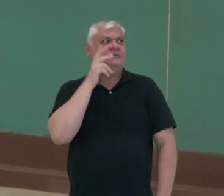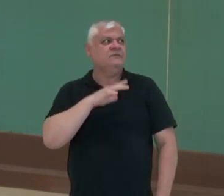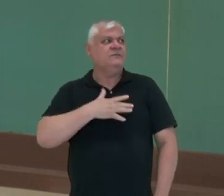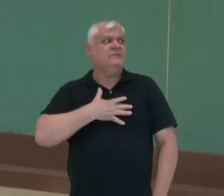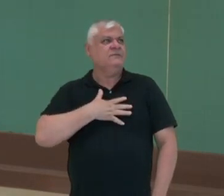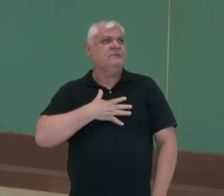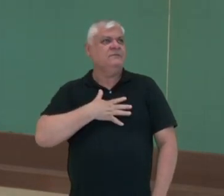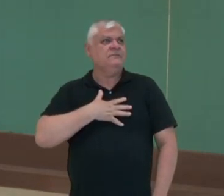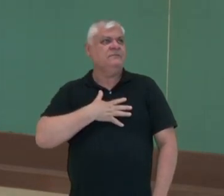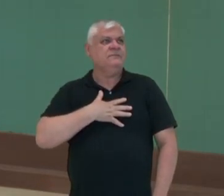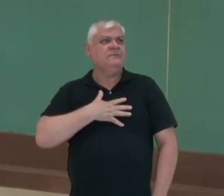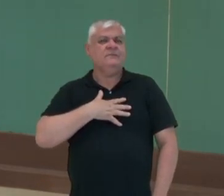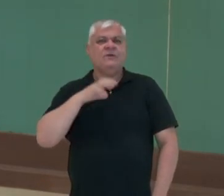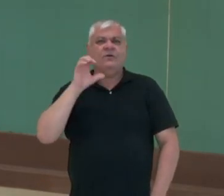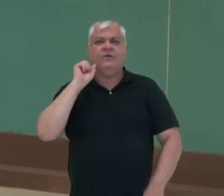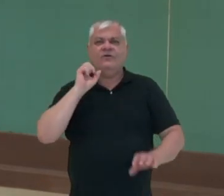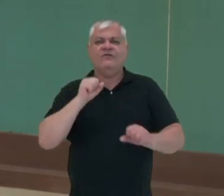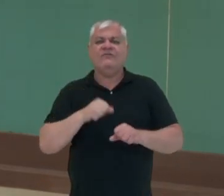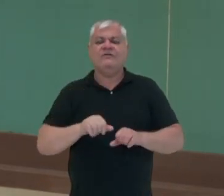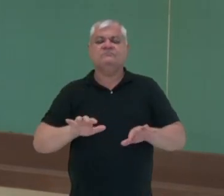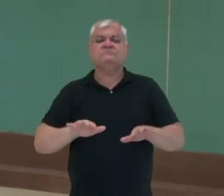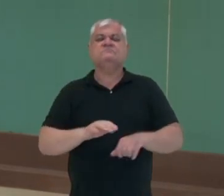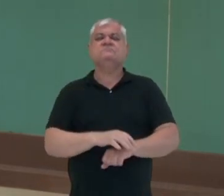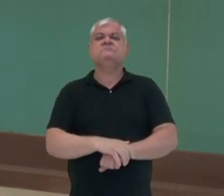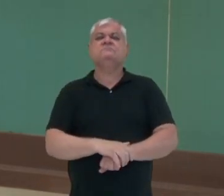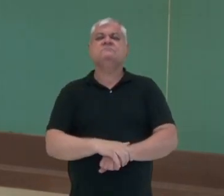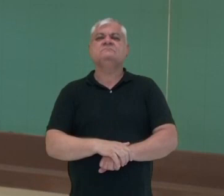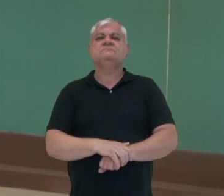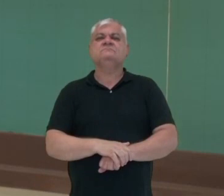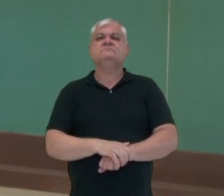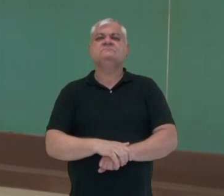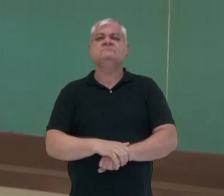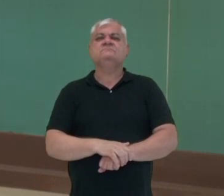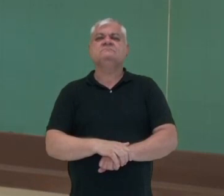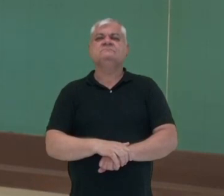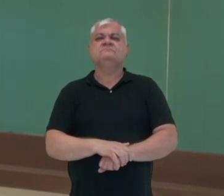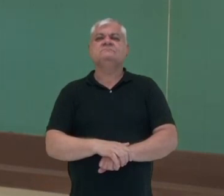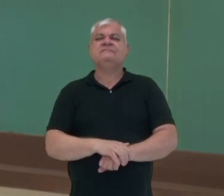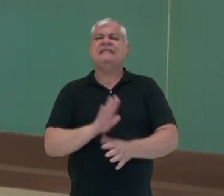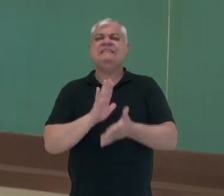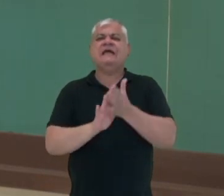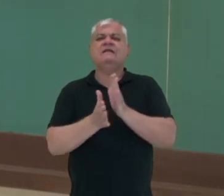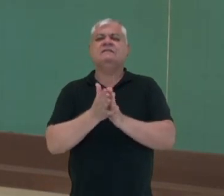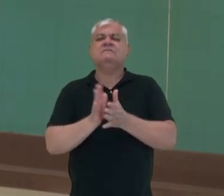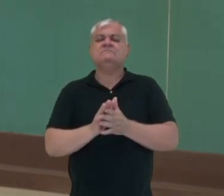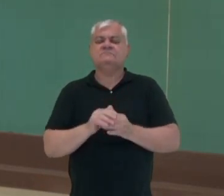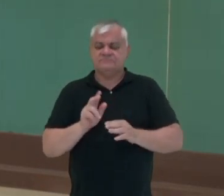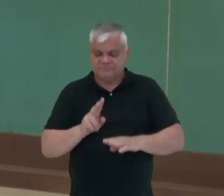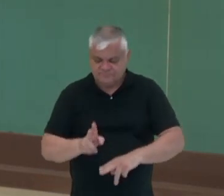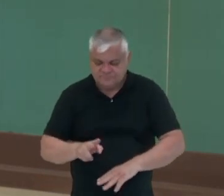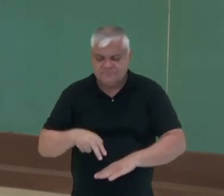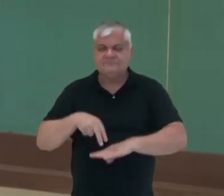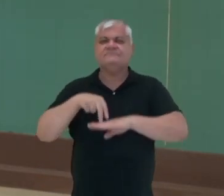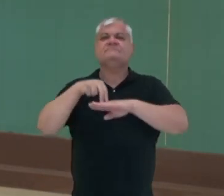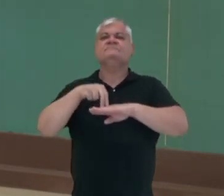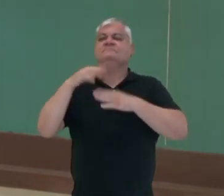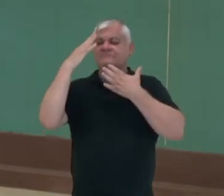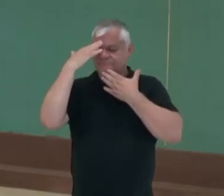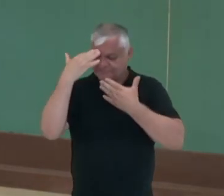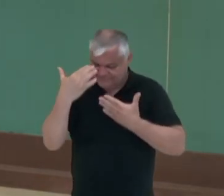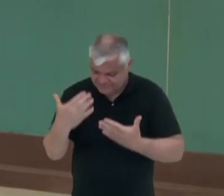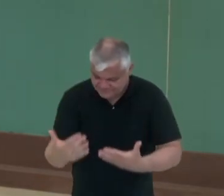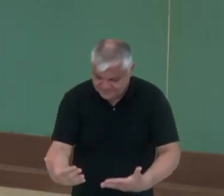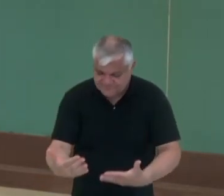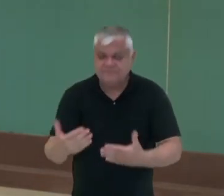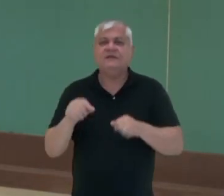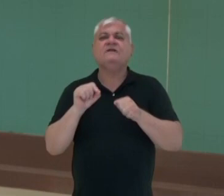tudo em volta, e ele não faz absolutamente nada. Dá 433, ele levanta, agradece o público, termina a performance. O que ele